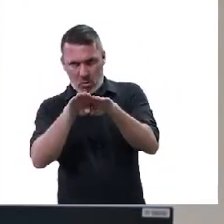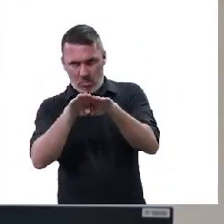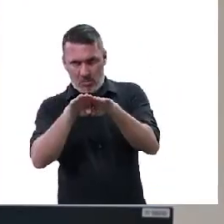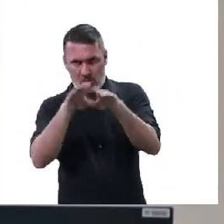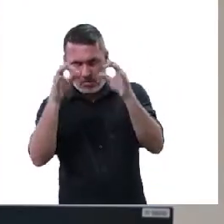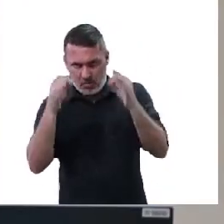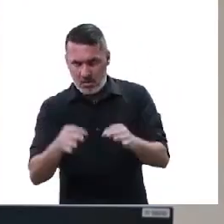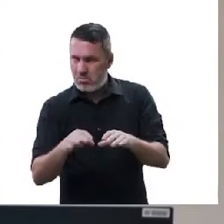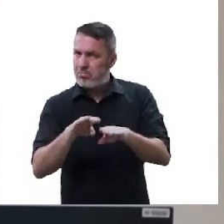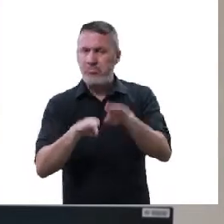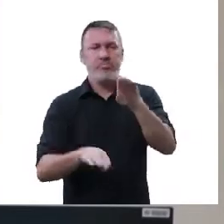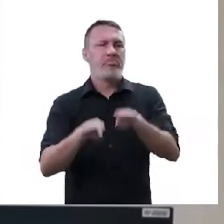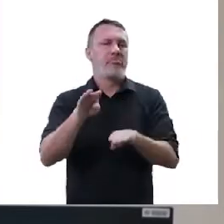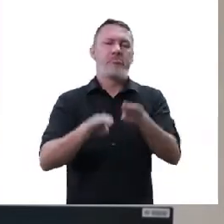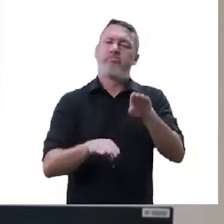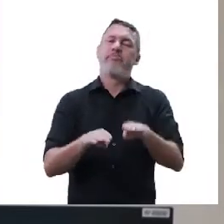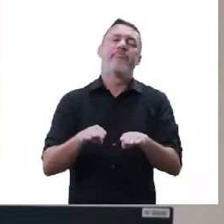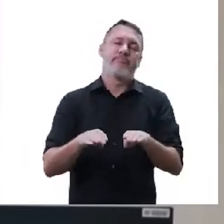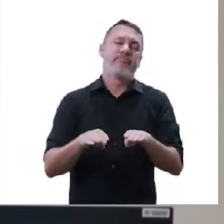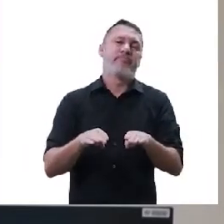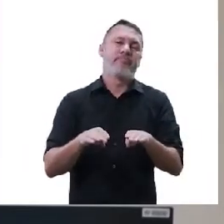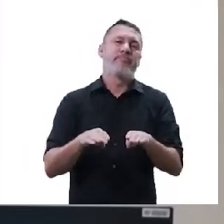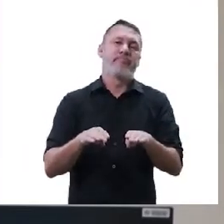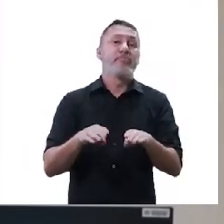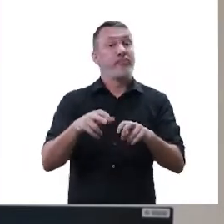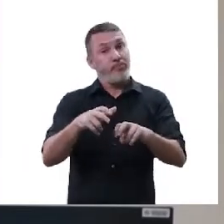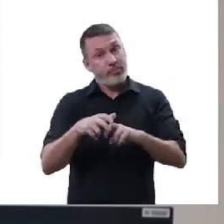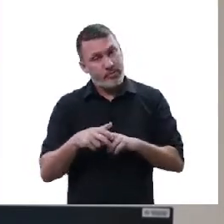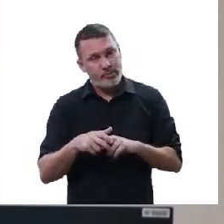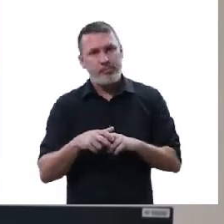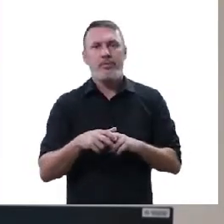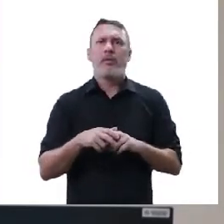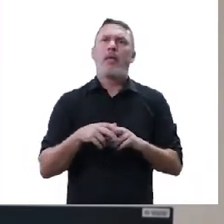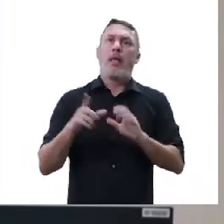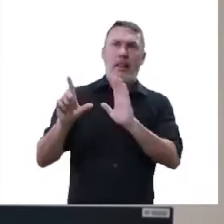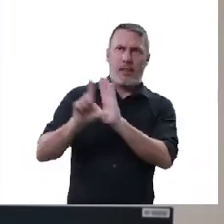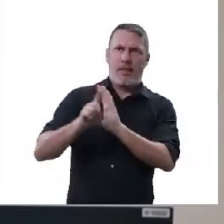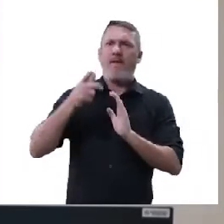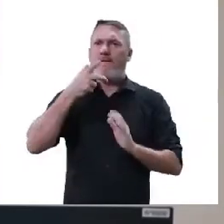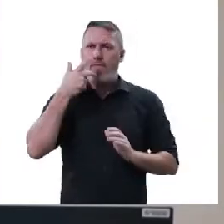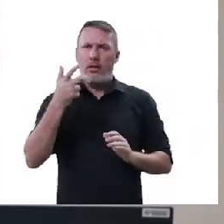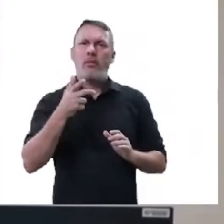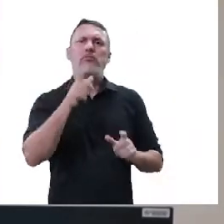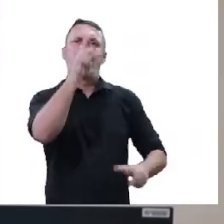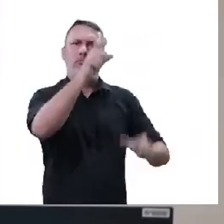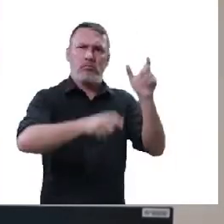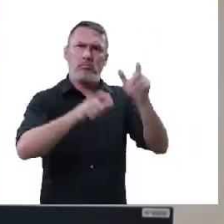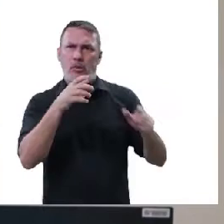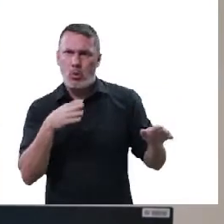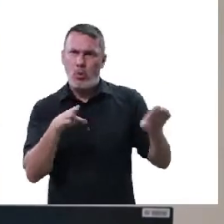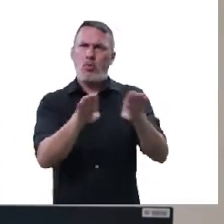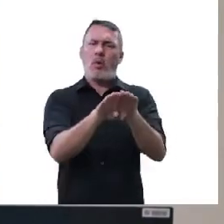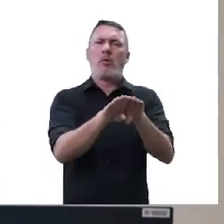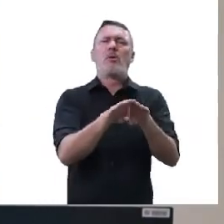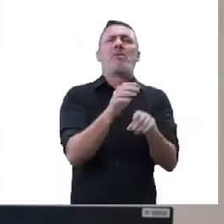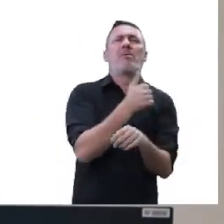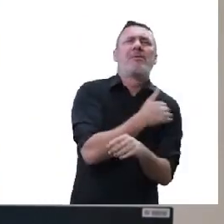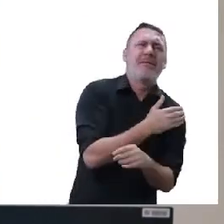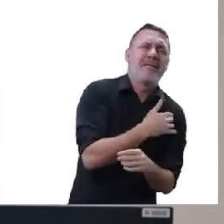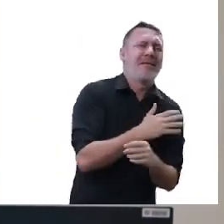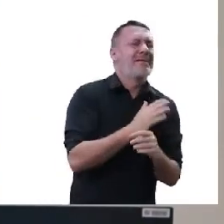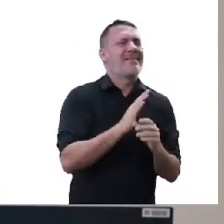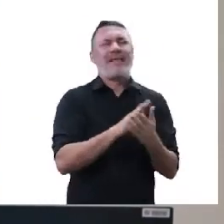essa igualdade não está sendo levada em consideração. Olha, todos são iguais perante a lei, sem distinção de qualquer